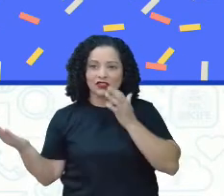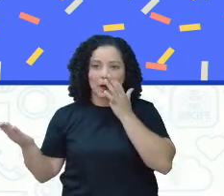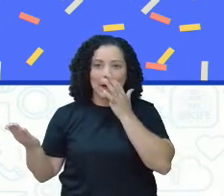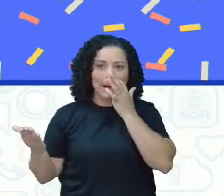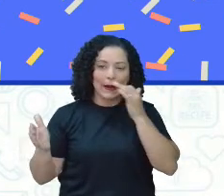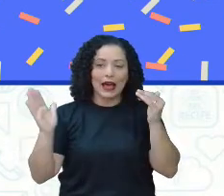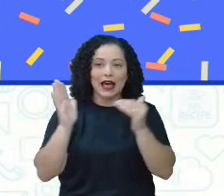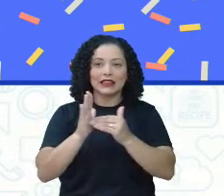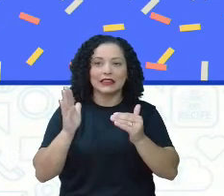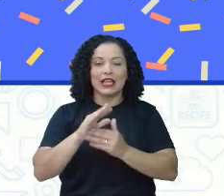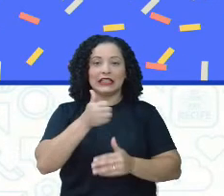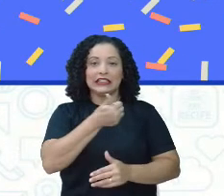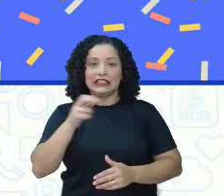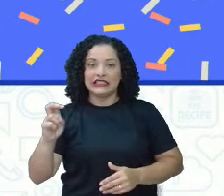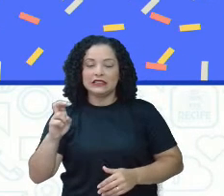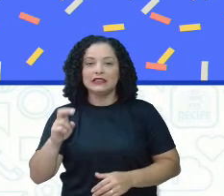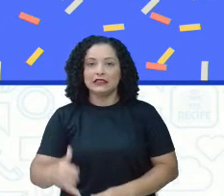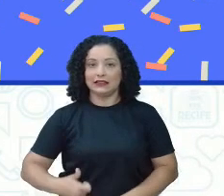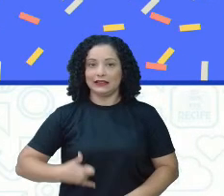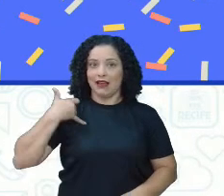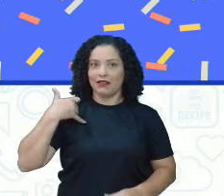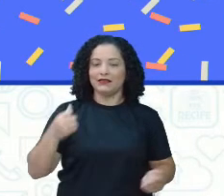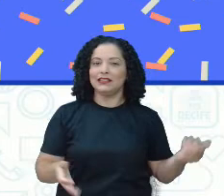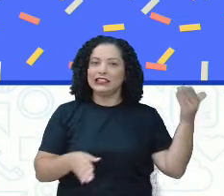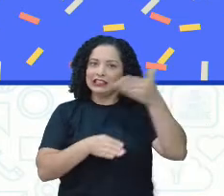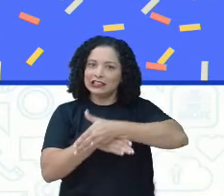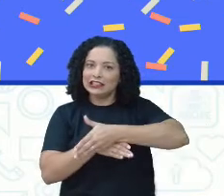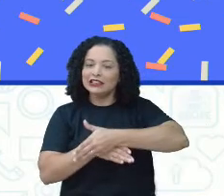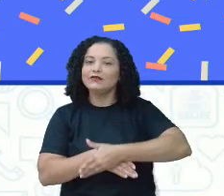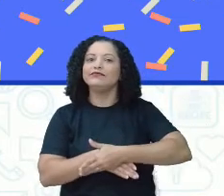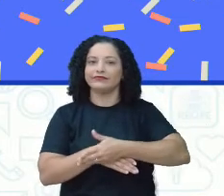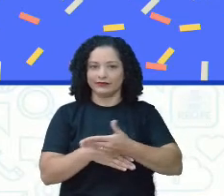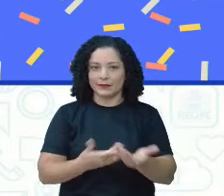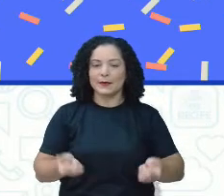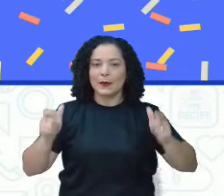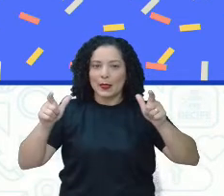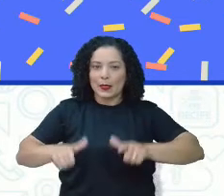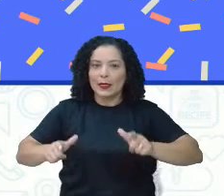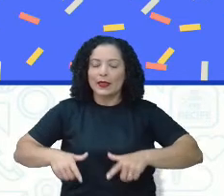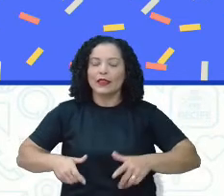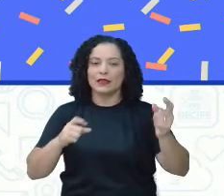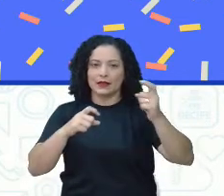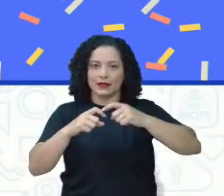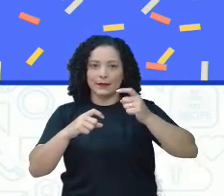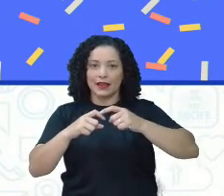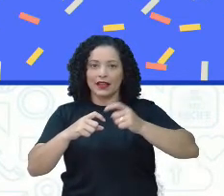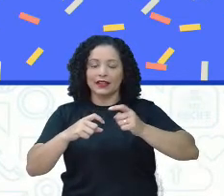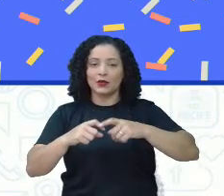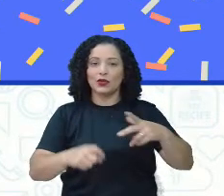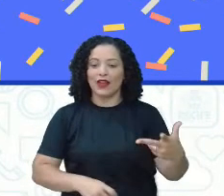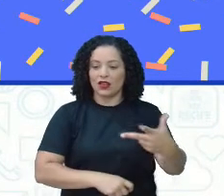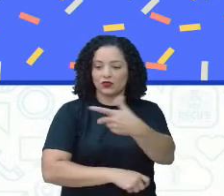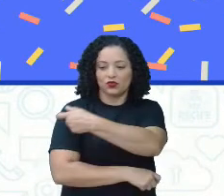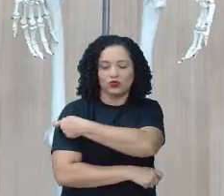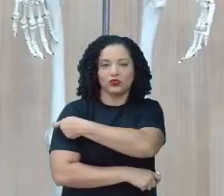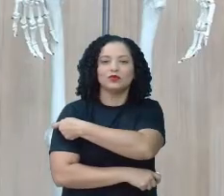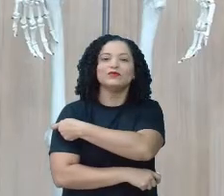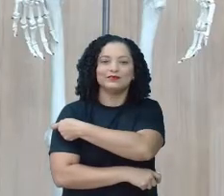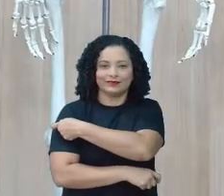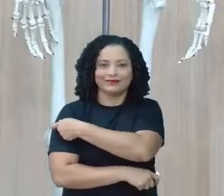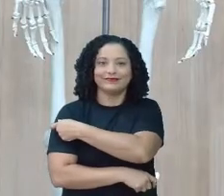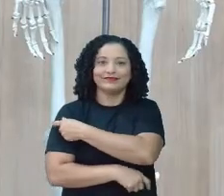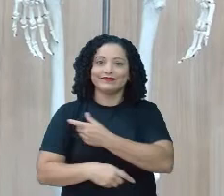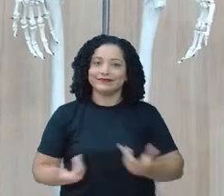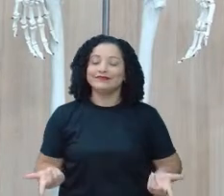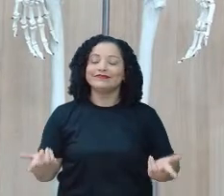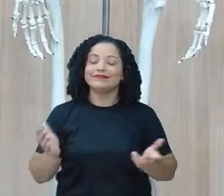15 anos, a ir até o posto de saúde, leva a sua carteira de vacinação e lá eles vão atualizar a carteirinha